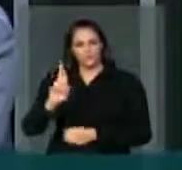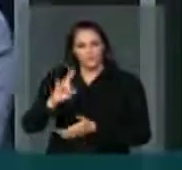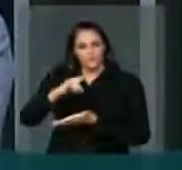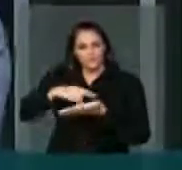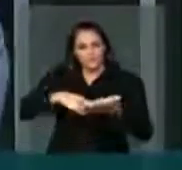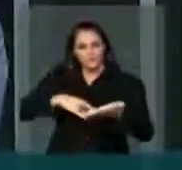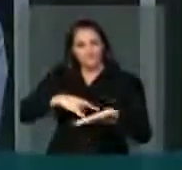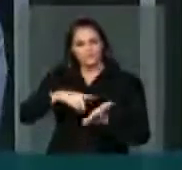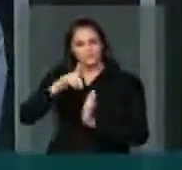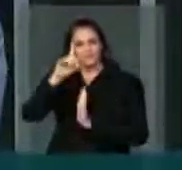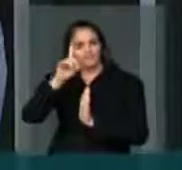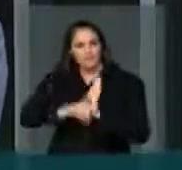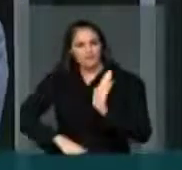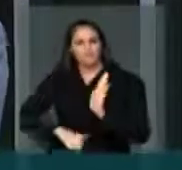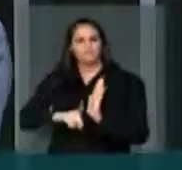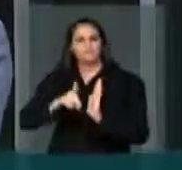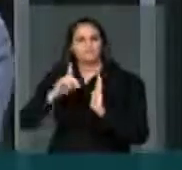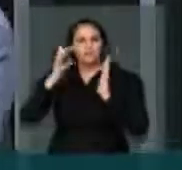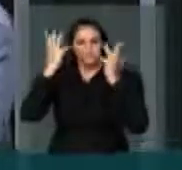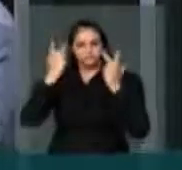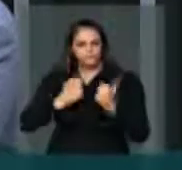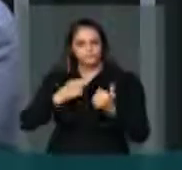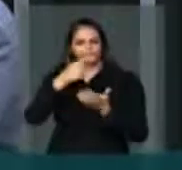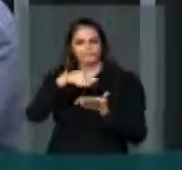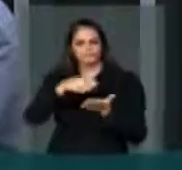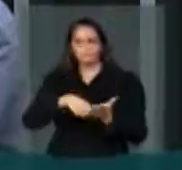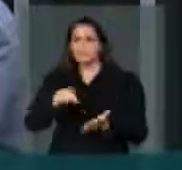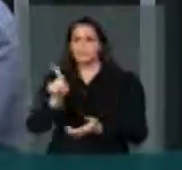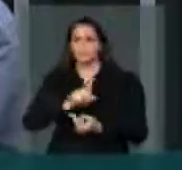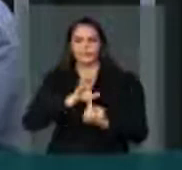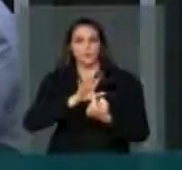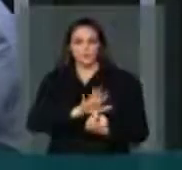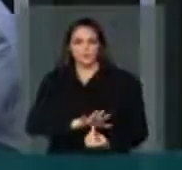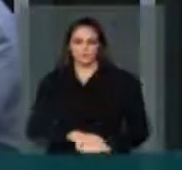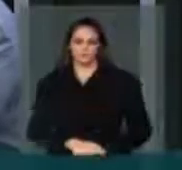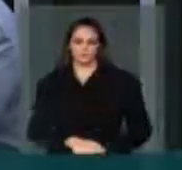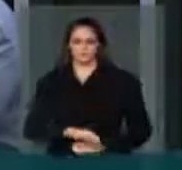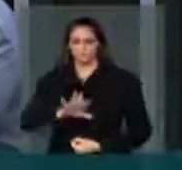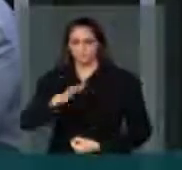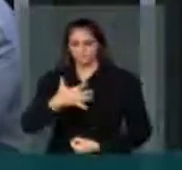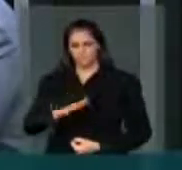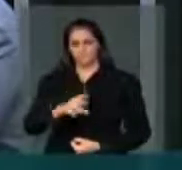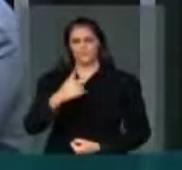renda. Na verdade, aproximadamente